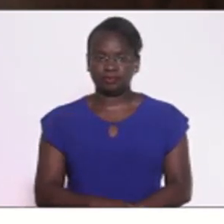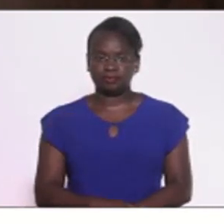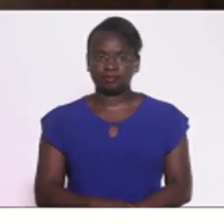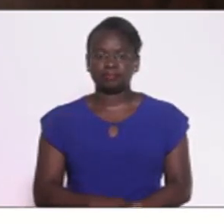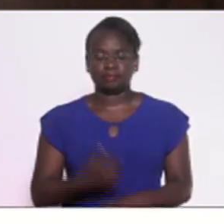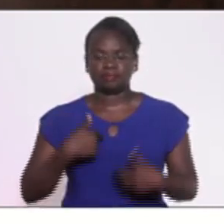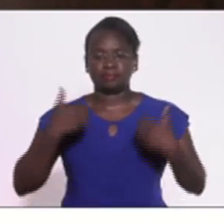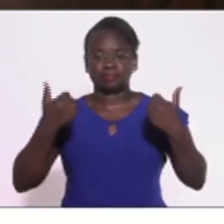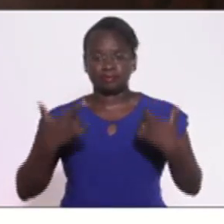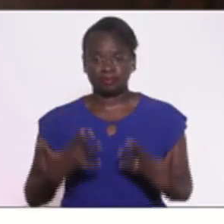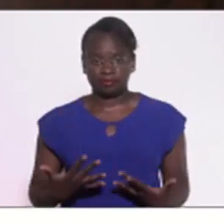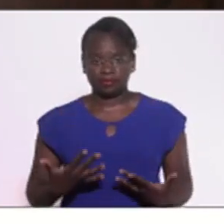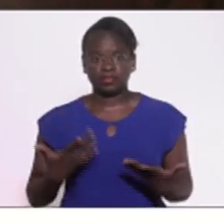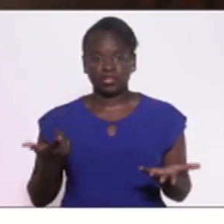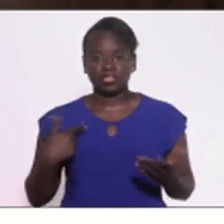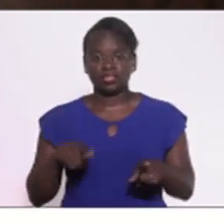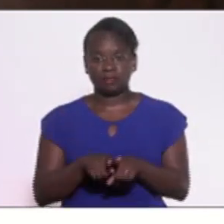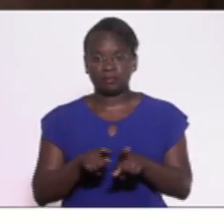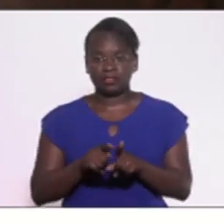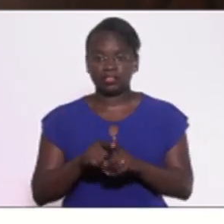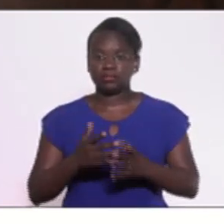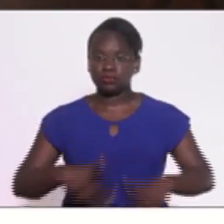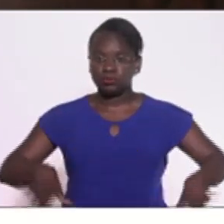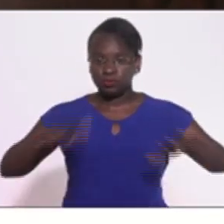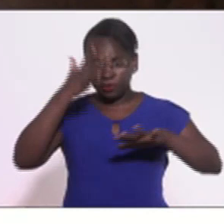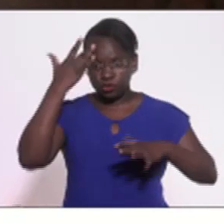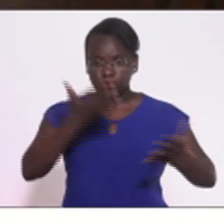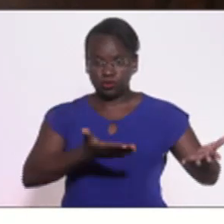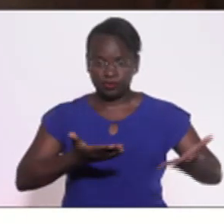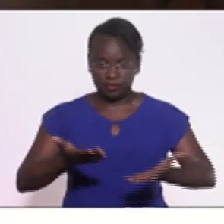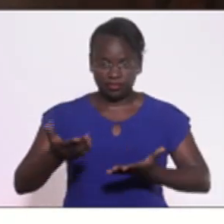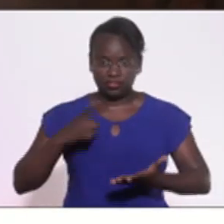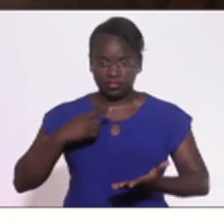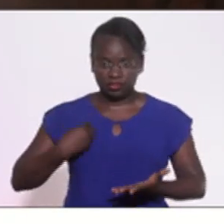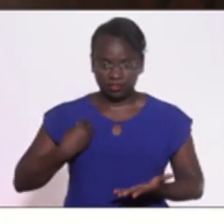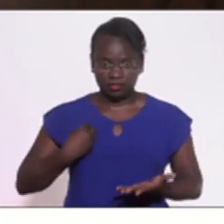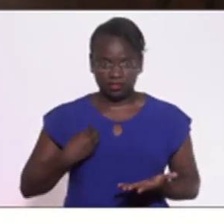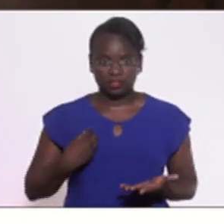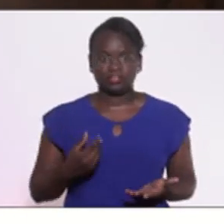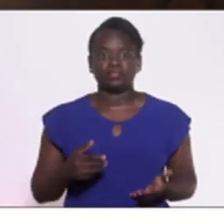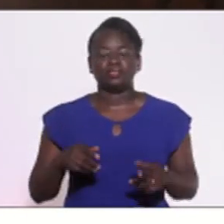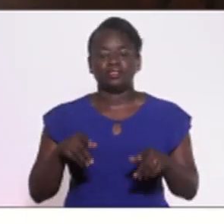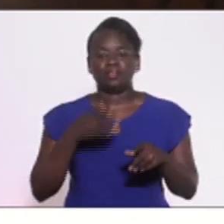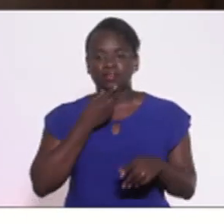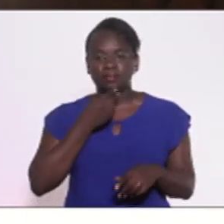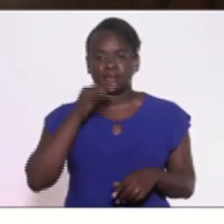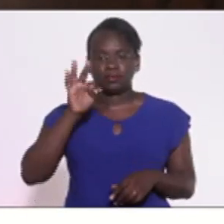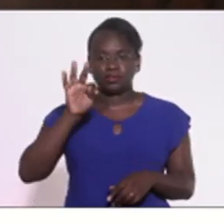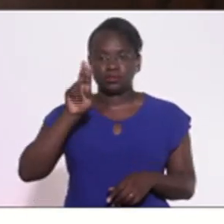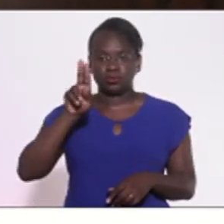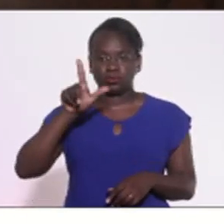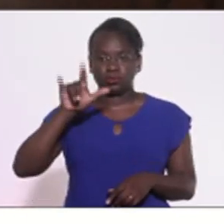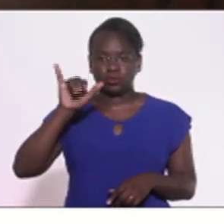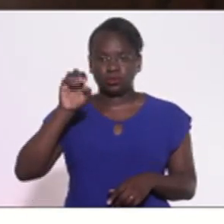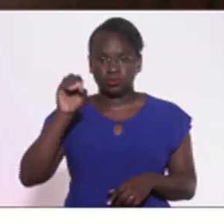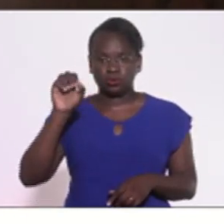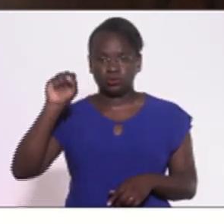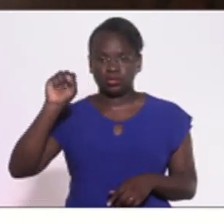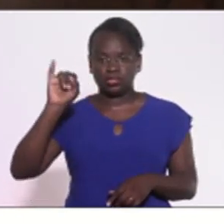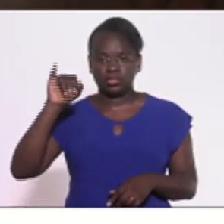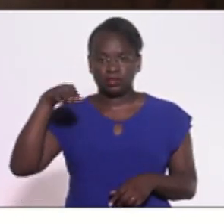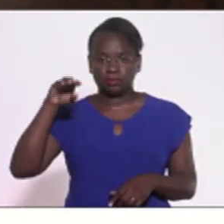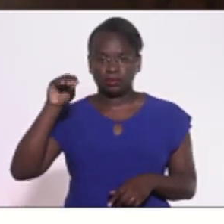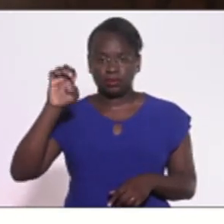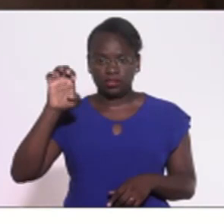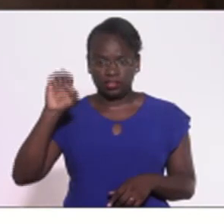eu dizia que, e quero fazer uma saudação a todos os convidados, na pessoa do Túlio Simões. Está vendo o Wagner Siqueira, que é o